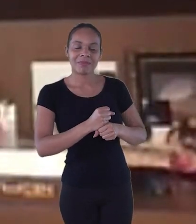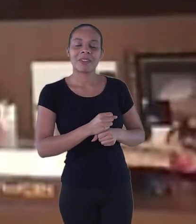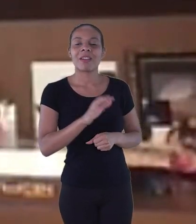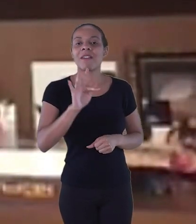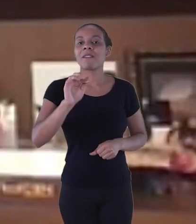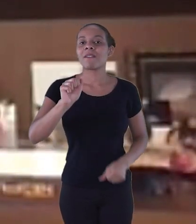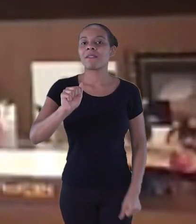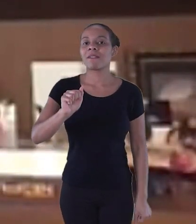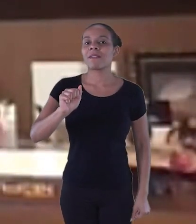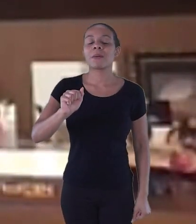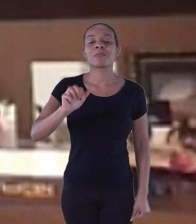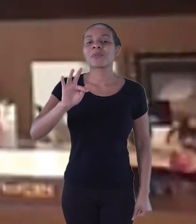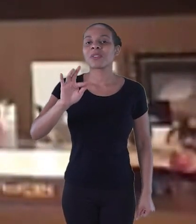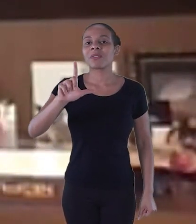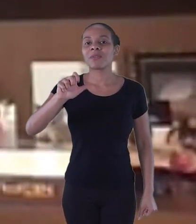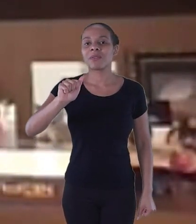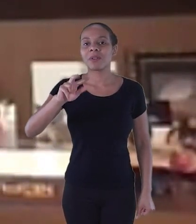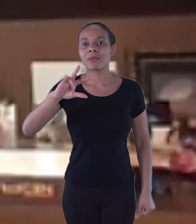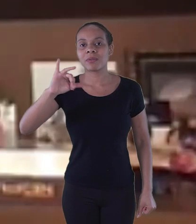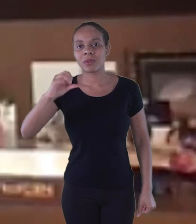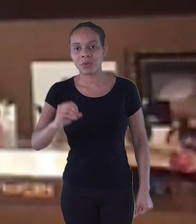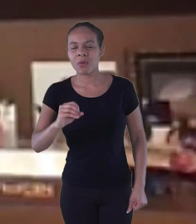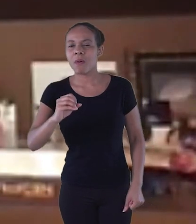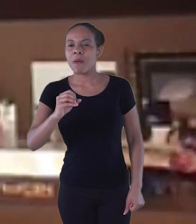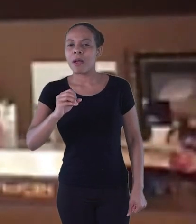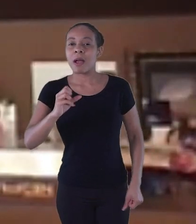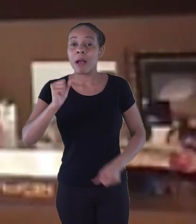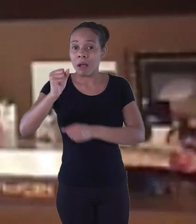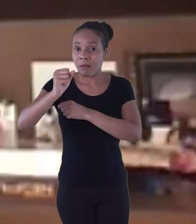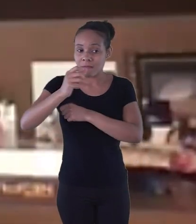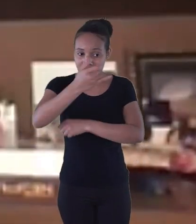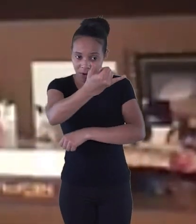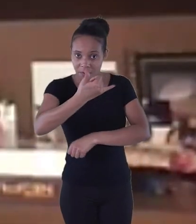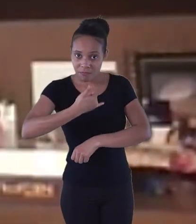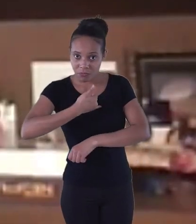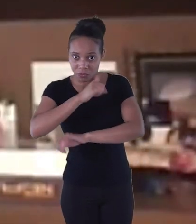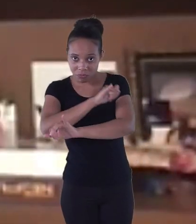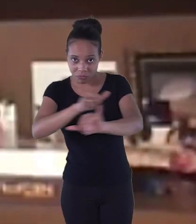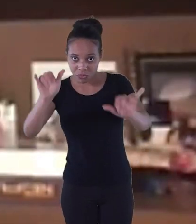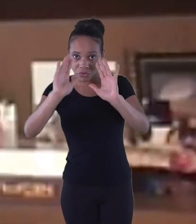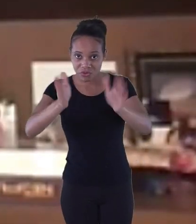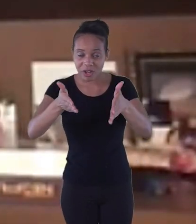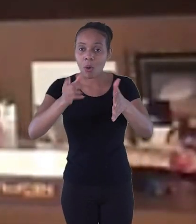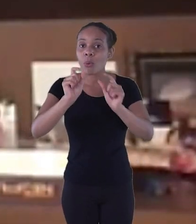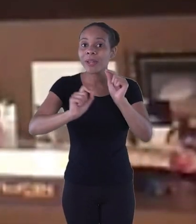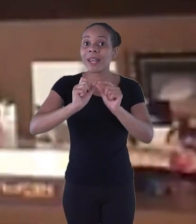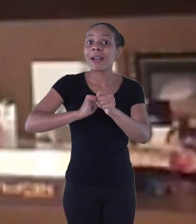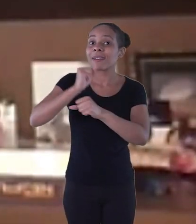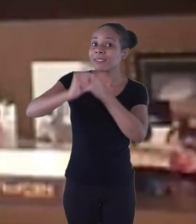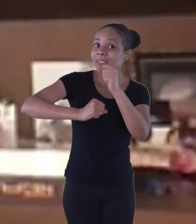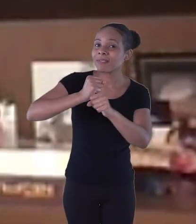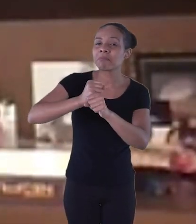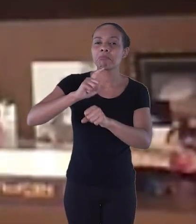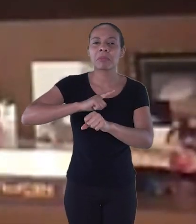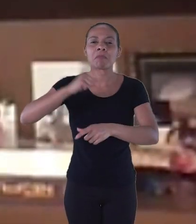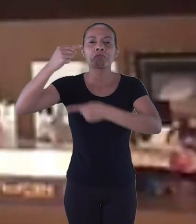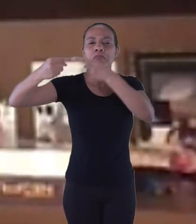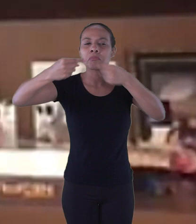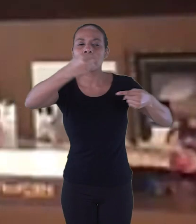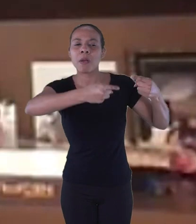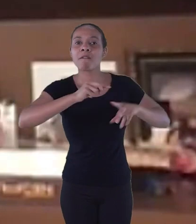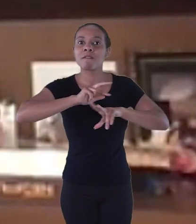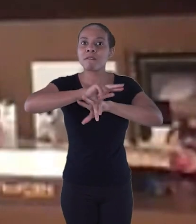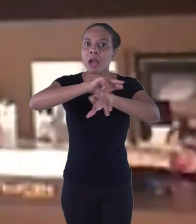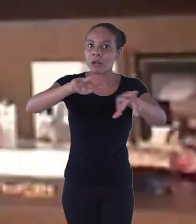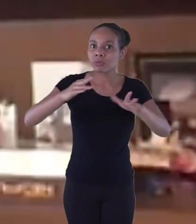das cotas, é o ano também que vai discutir modernismo e a gente precisa ampliar e falar de modernismos